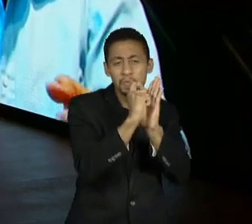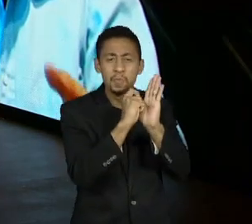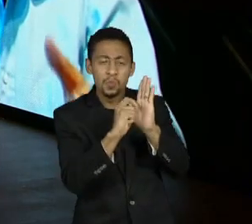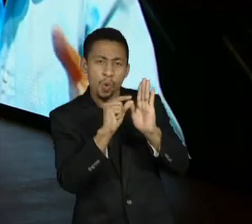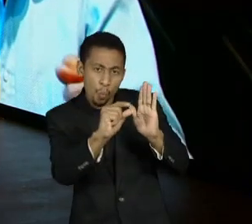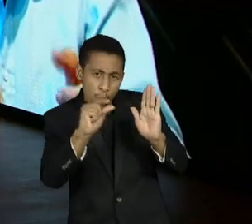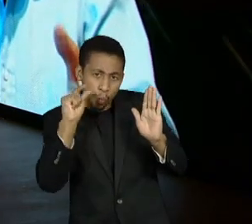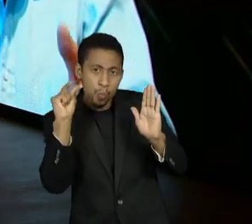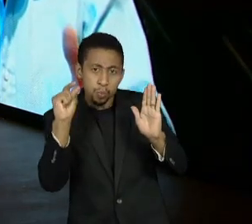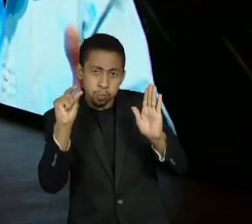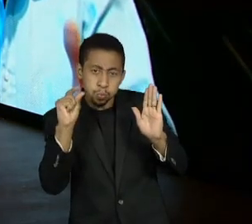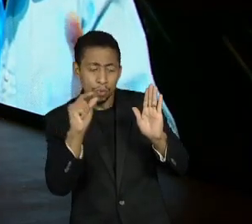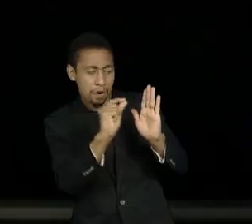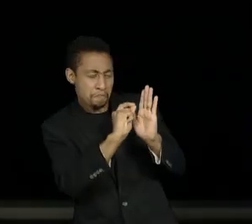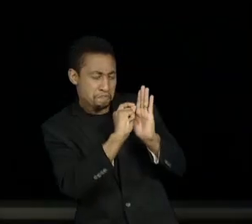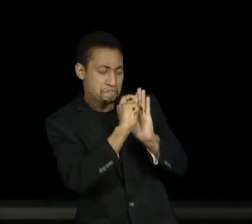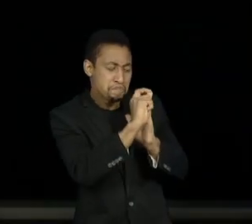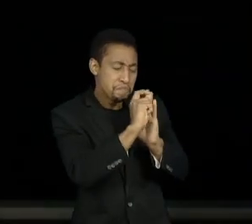sem muita